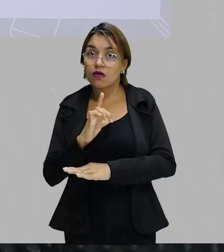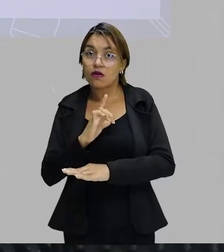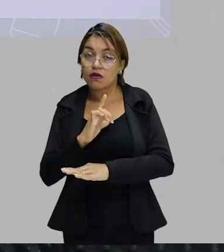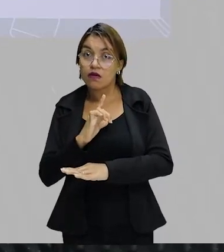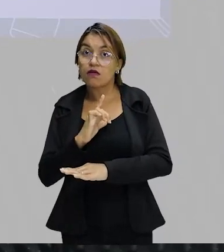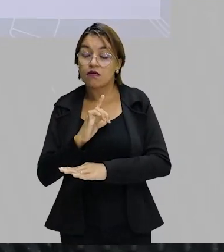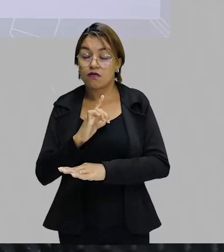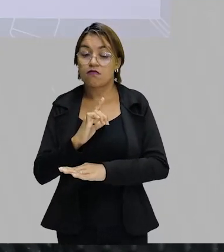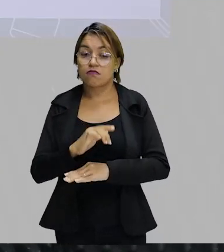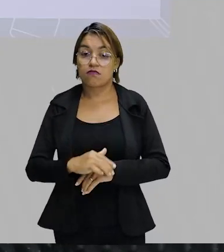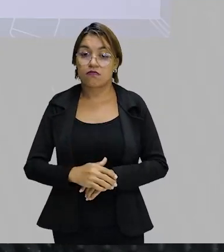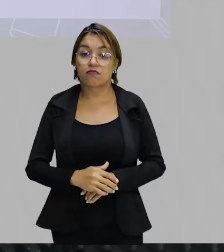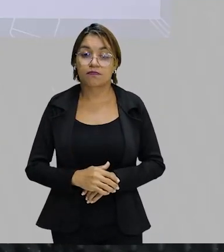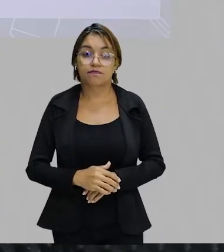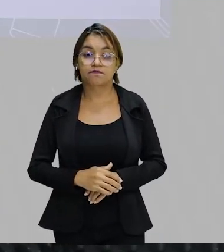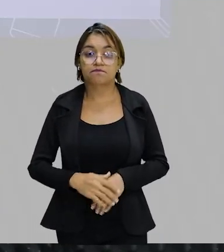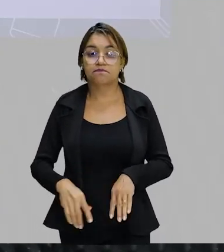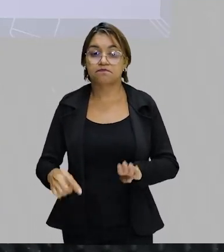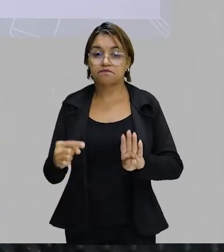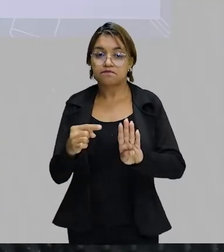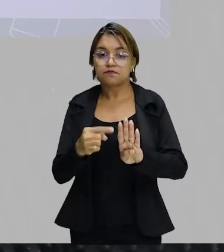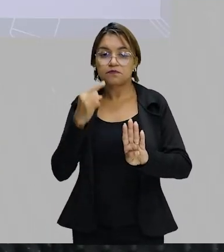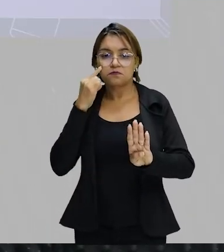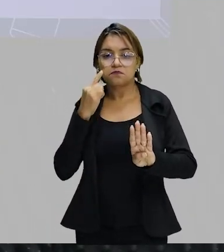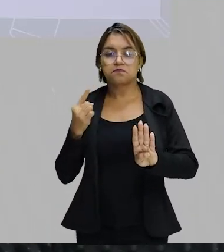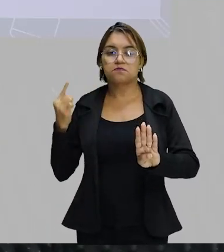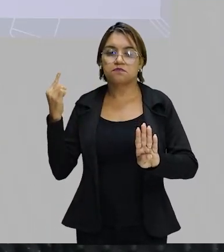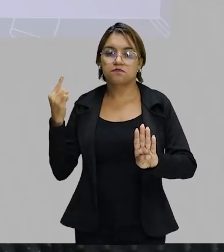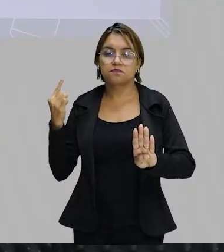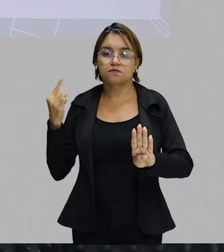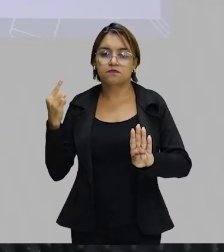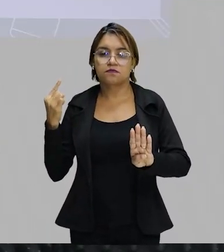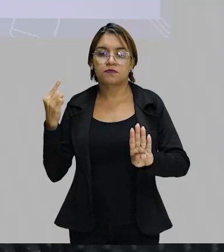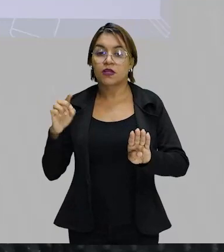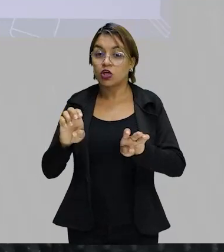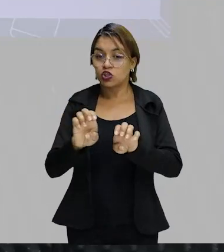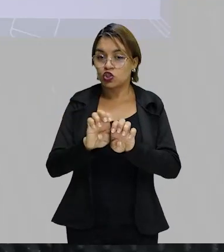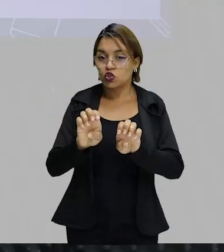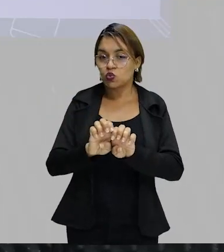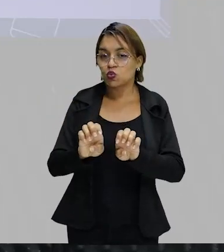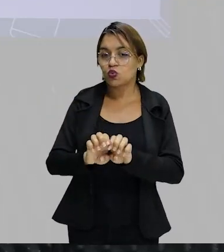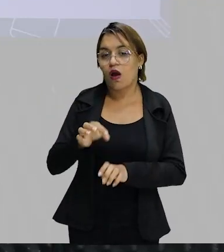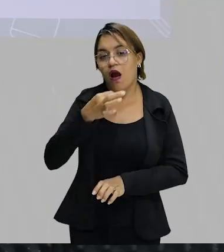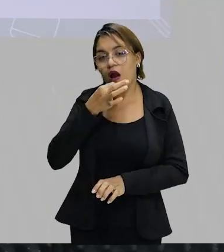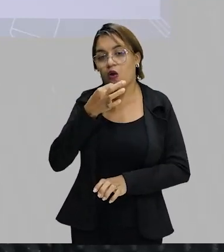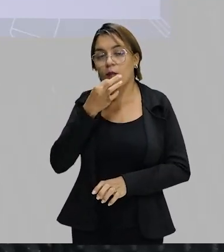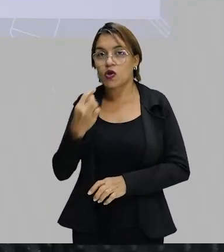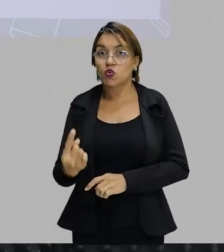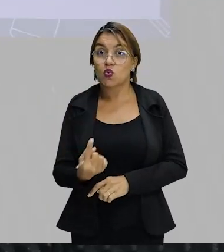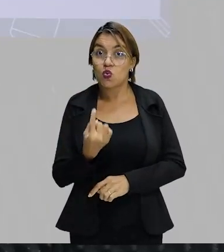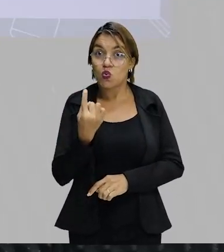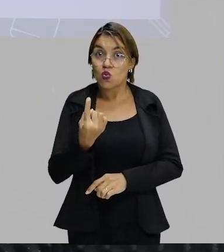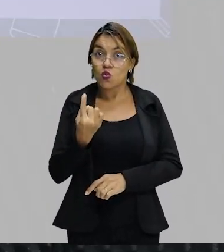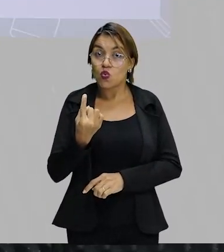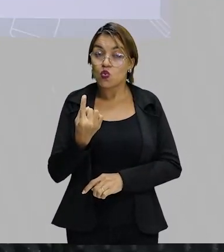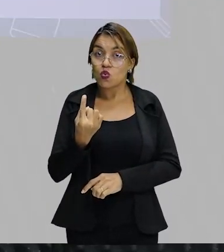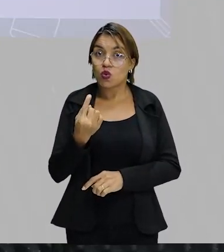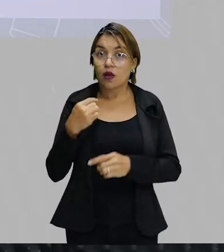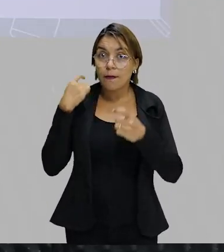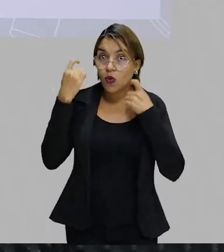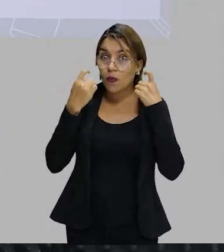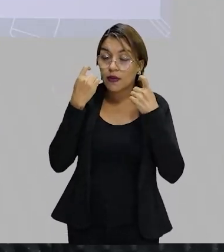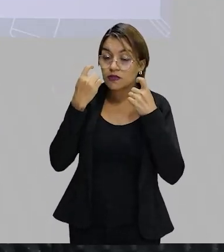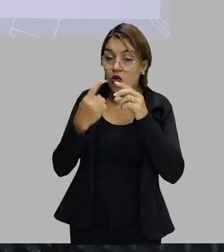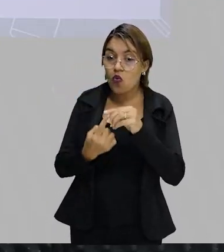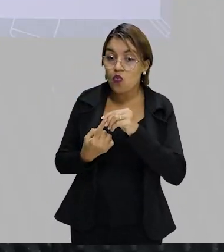grande, certo? Letra B. Instituiu a estrutura do argumento como única preocupação? Não, essa estrutura